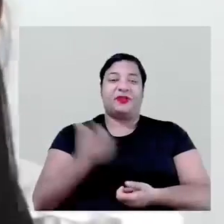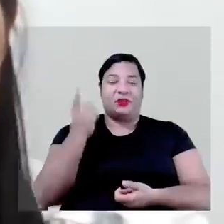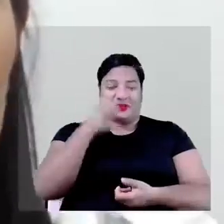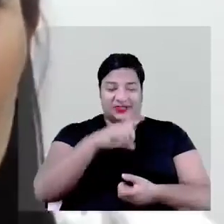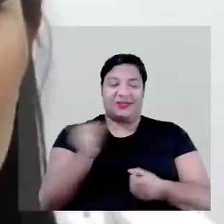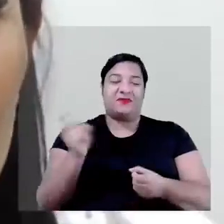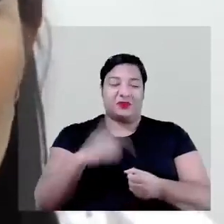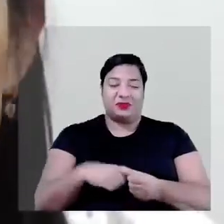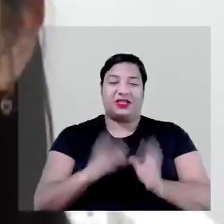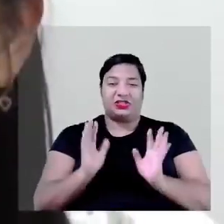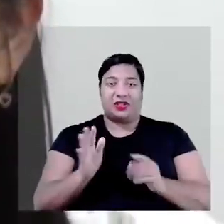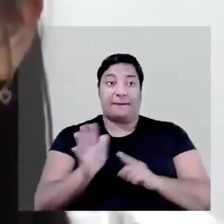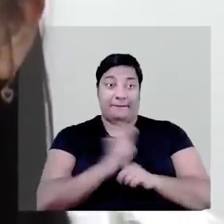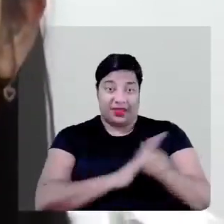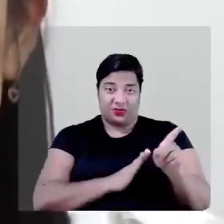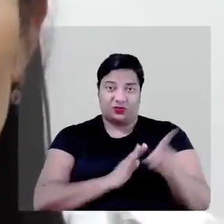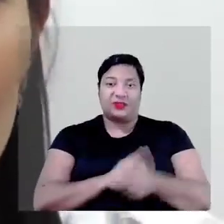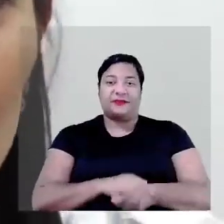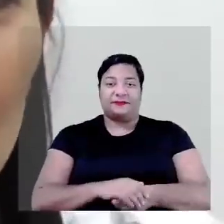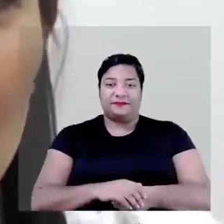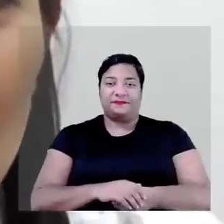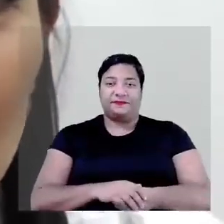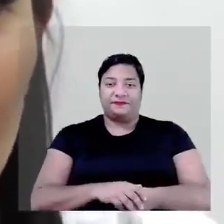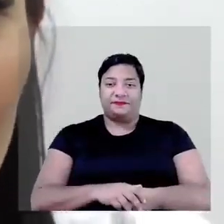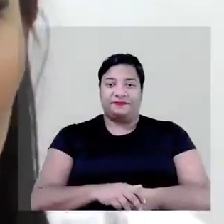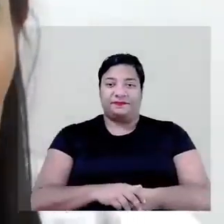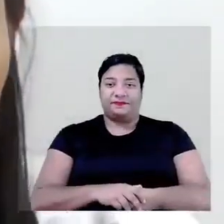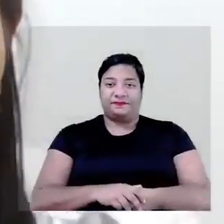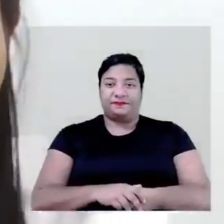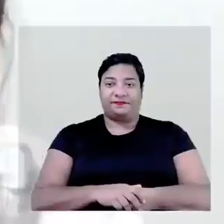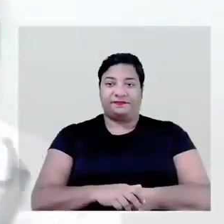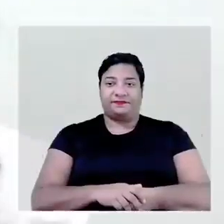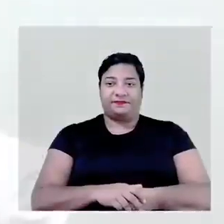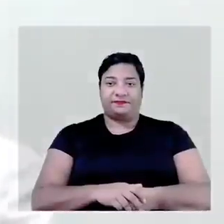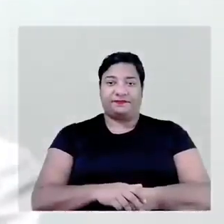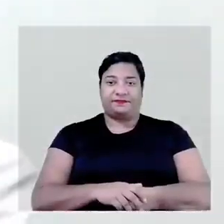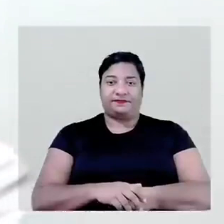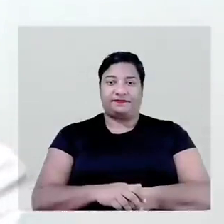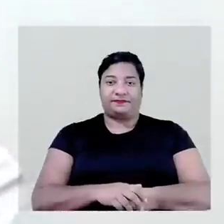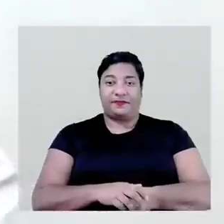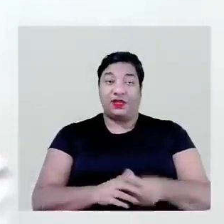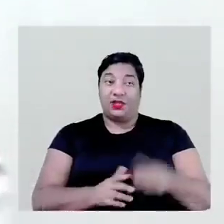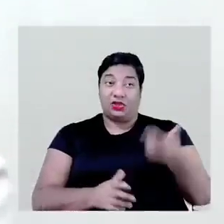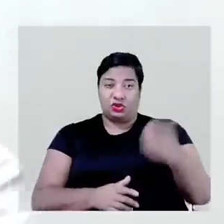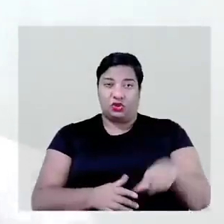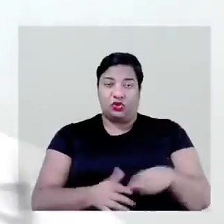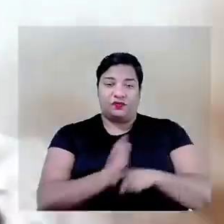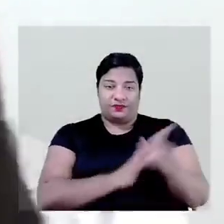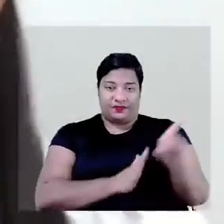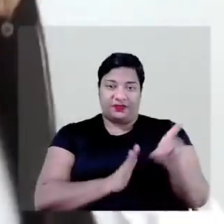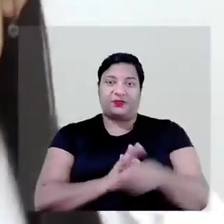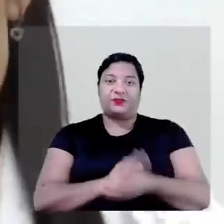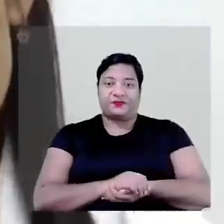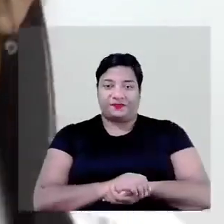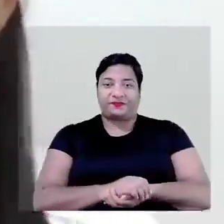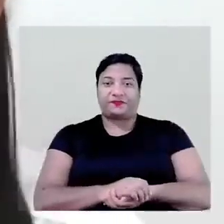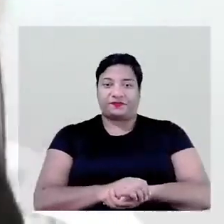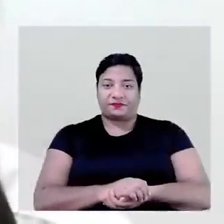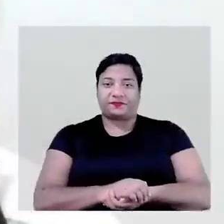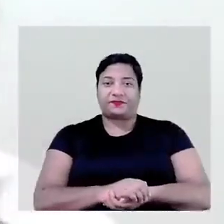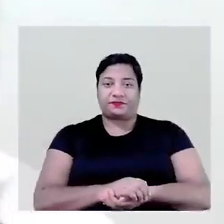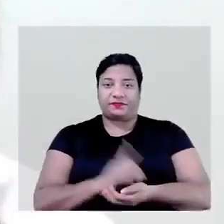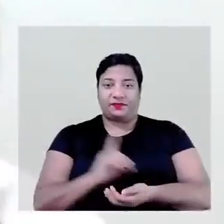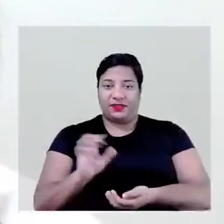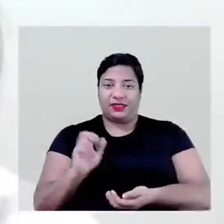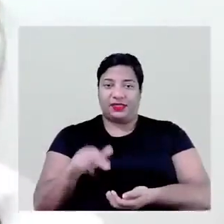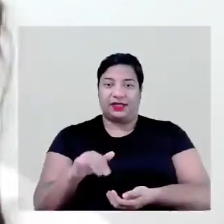Conseguiu? Laura, eu vou, então, replicar a pergunta que veio no chat, né? A Denise acabou